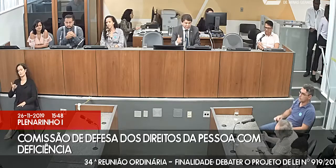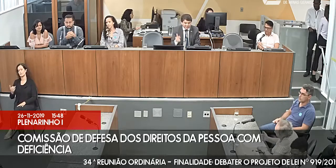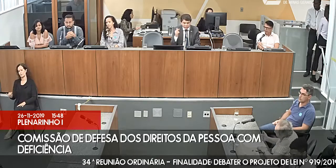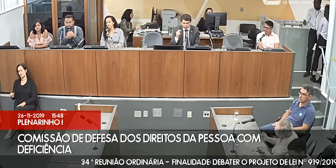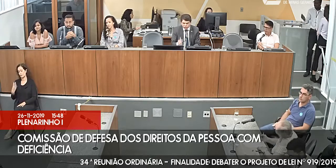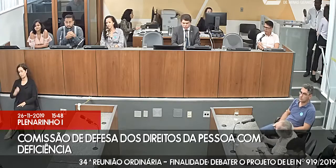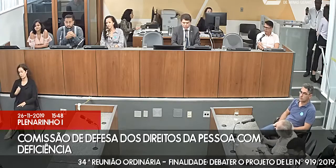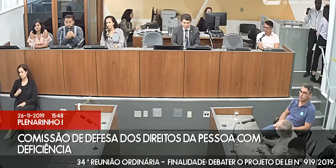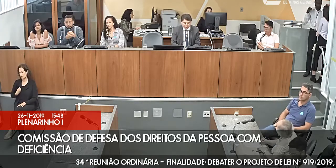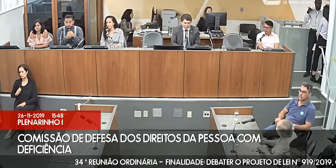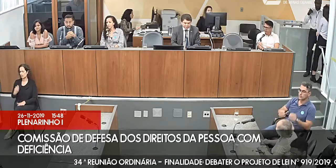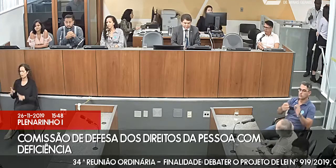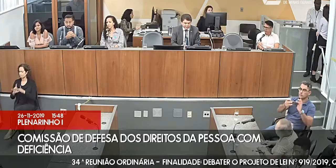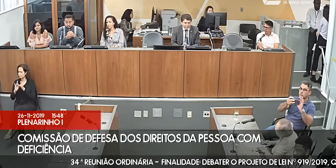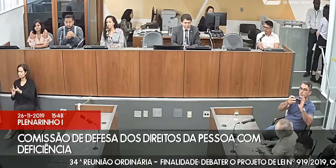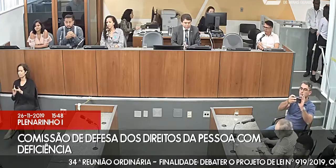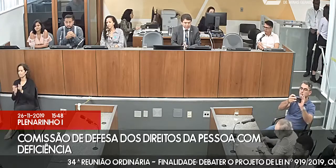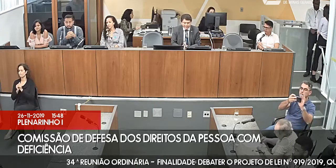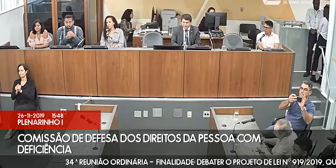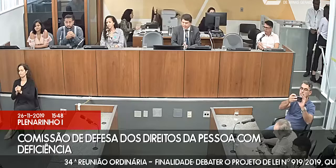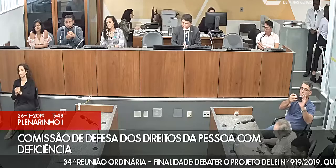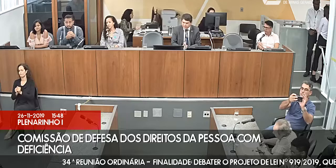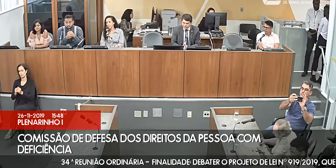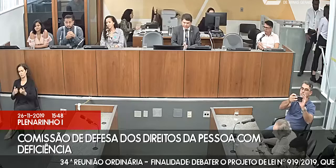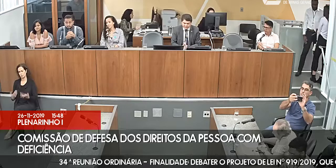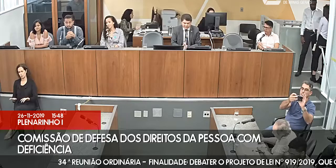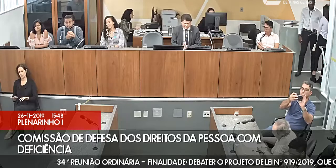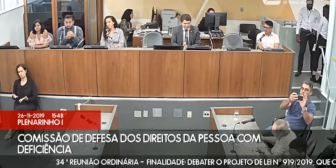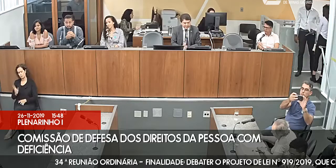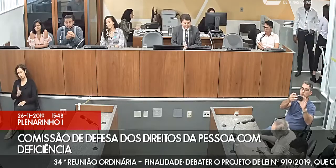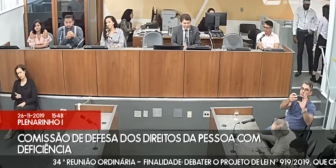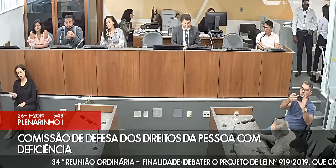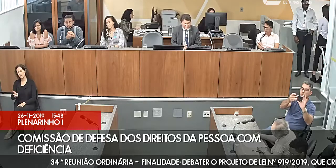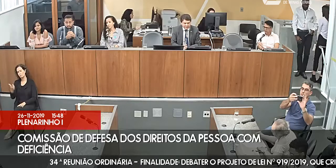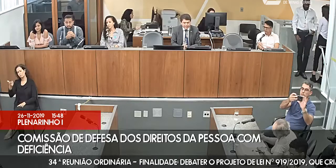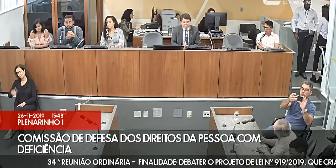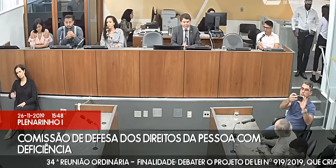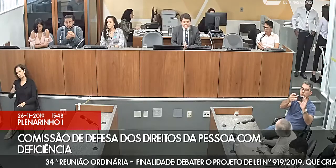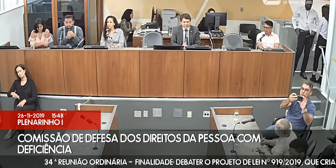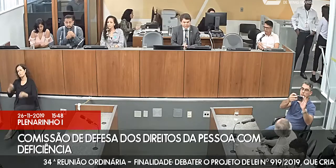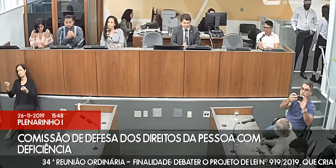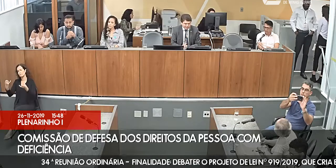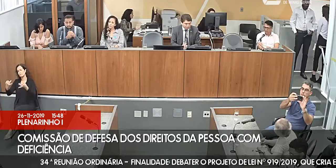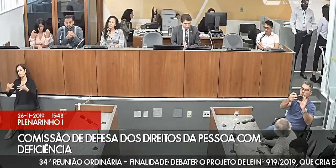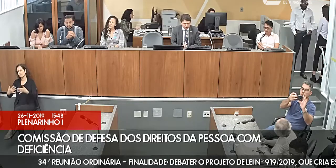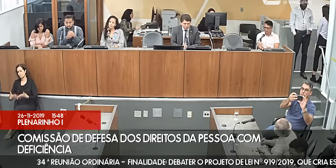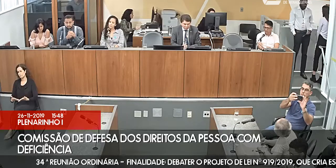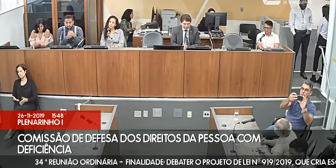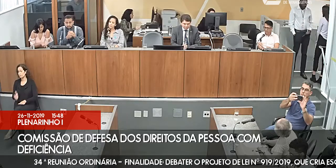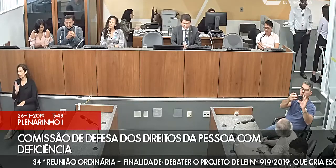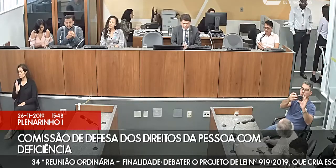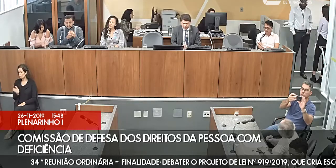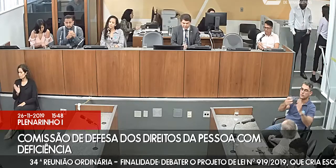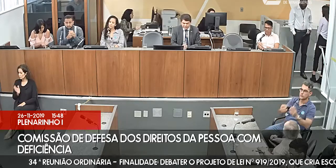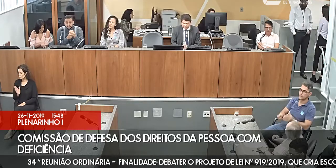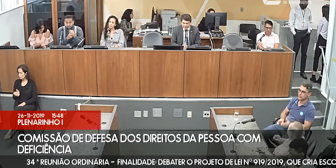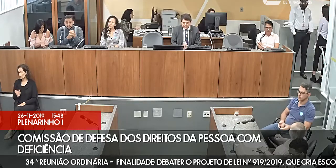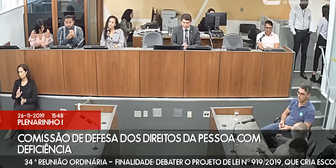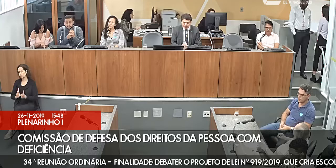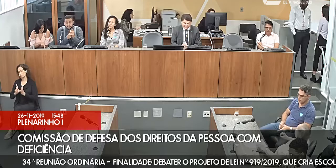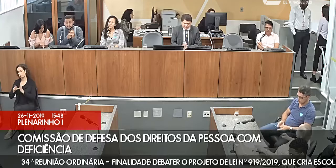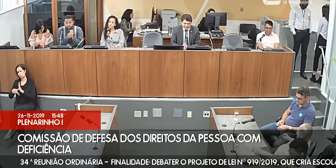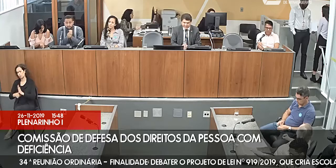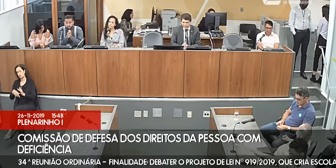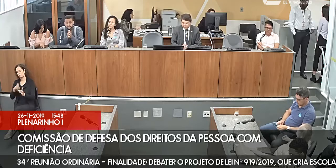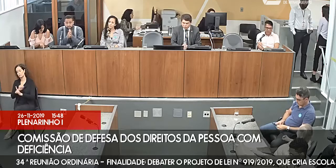com a participação de todos. Tenho dito reiteradas vezes aqui que já passou do momento também